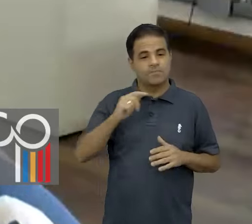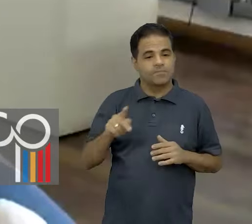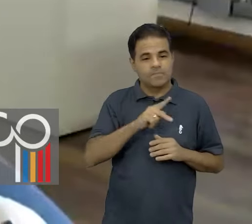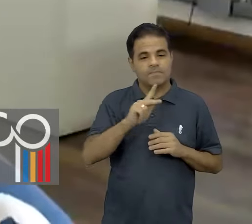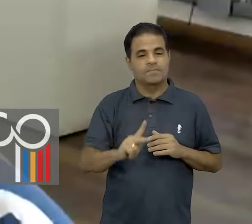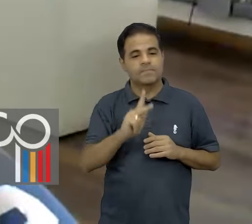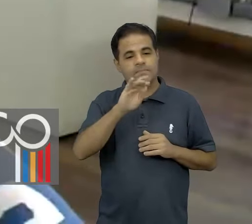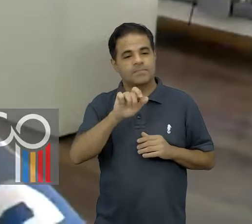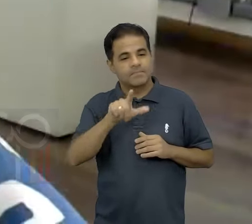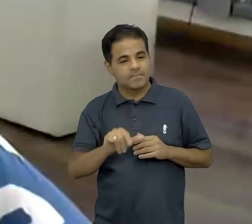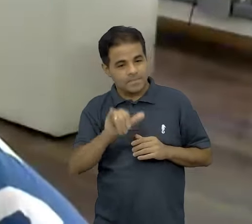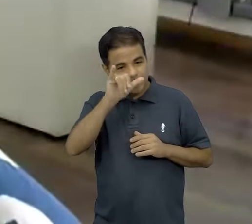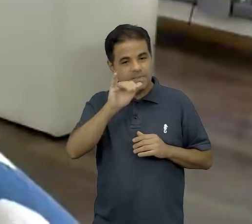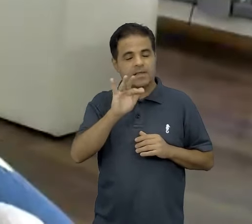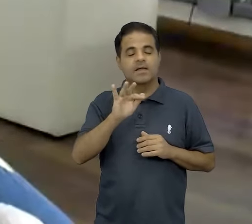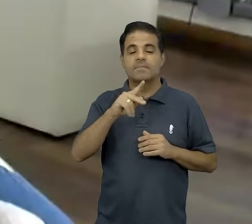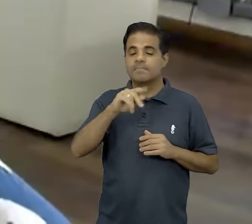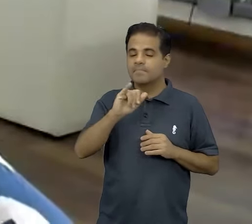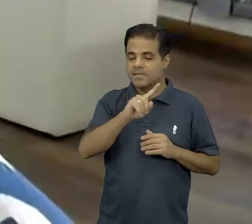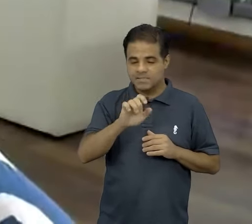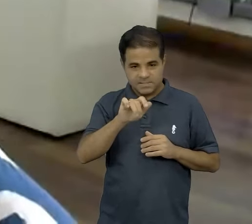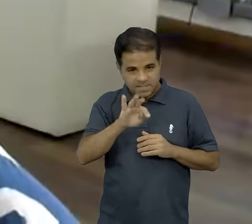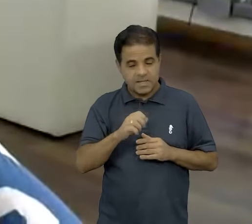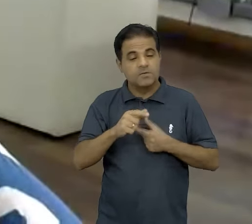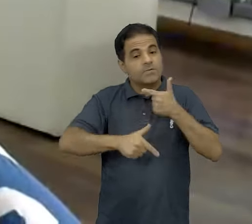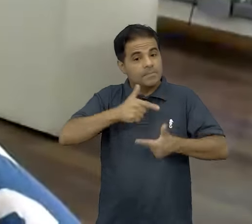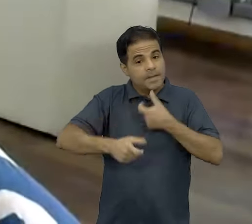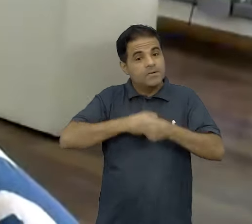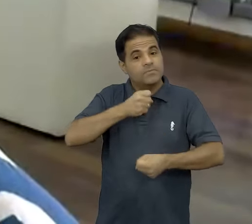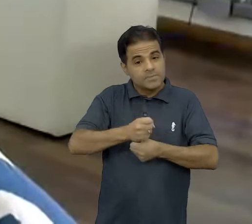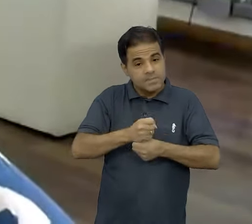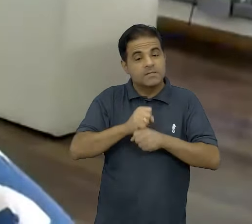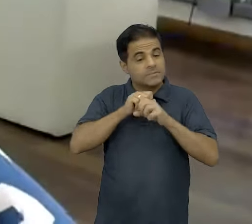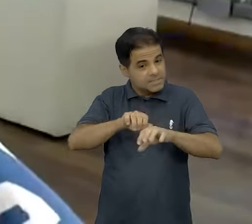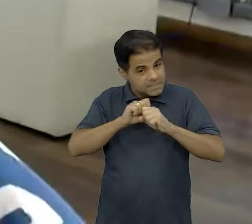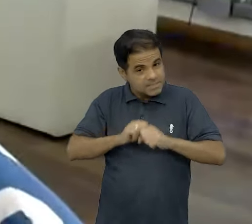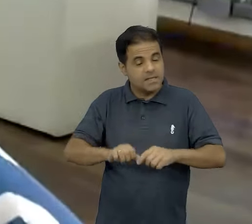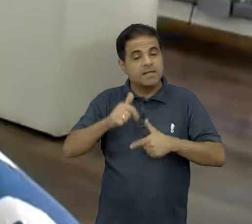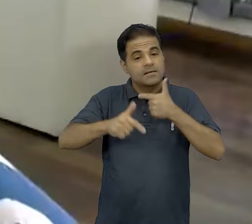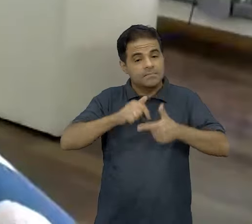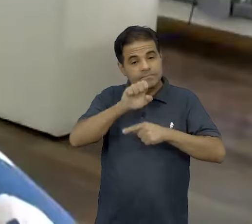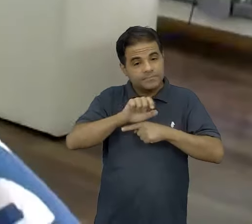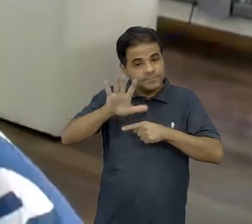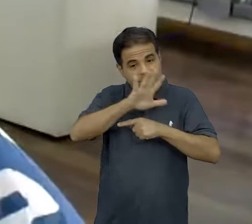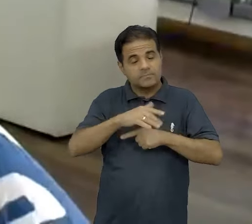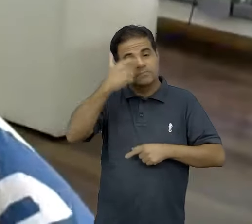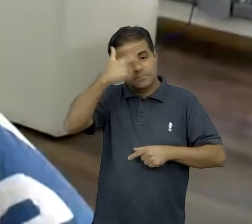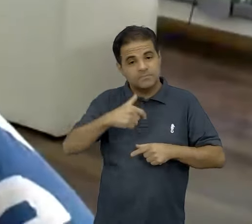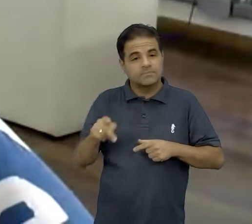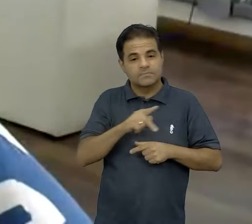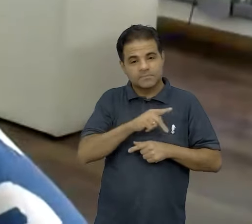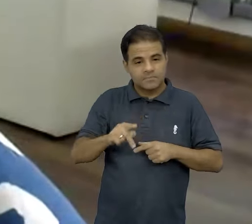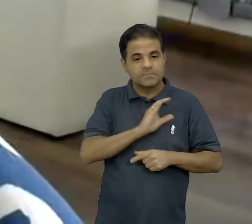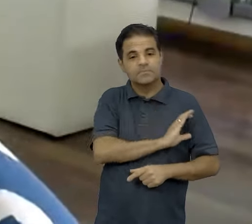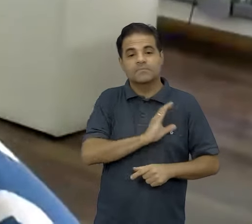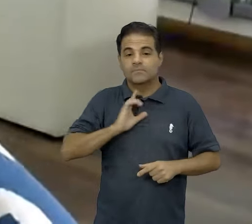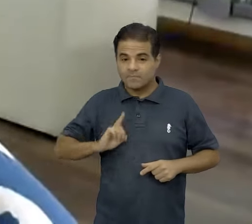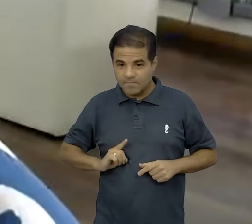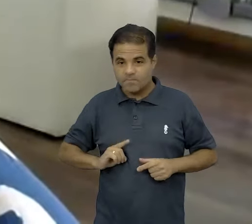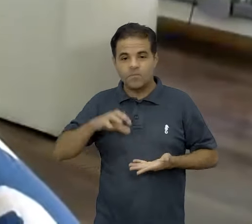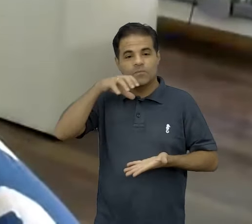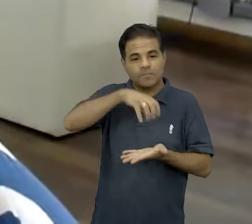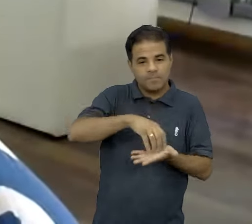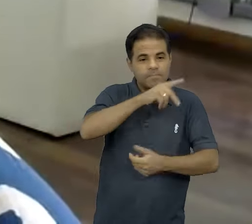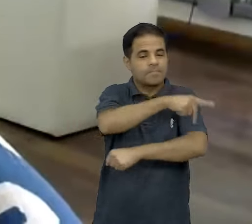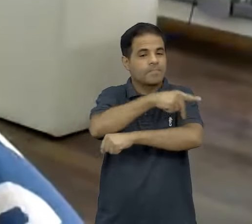Kelly Pezzetti, eu atuo nos anos iniciais na rede estadual. E atualmente estou como professora coordenadora do